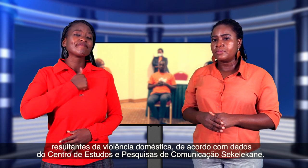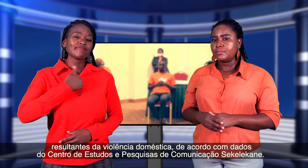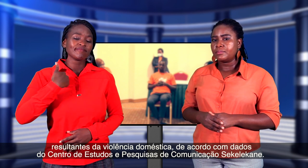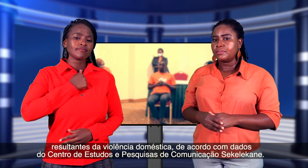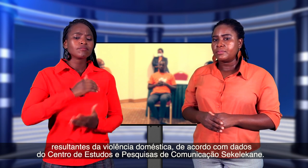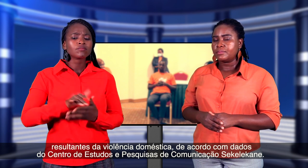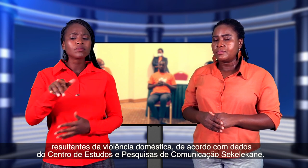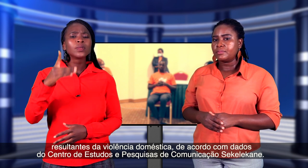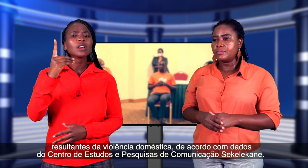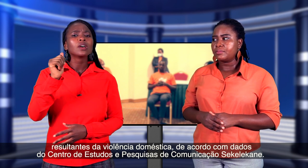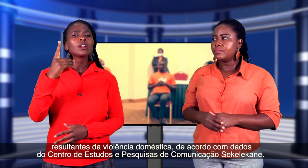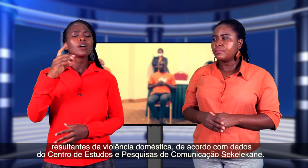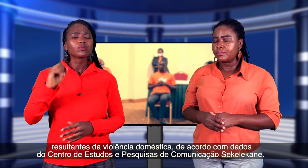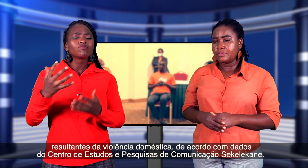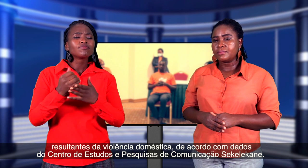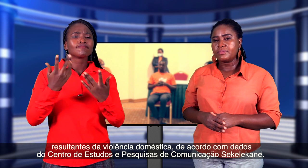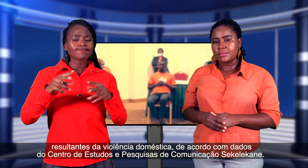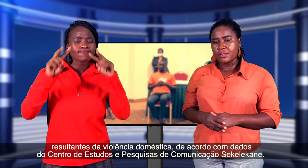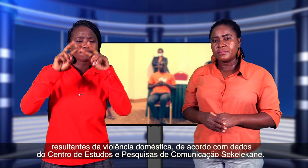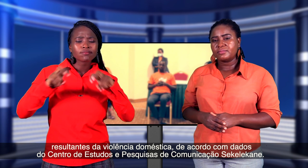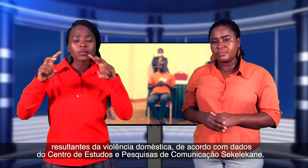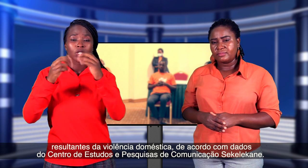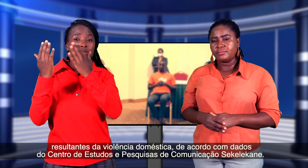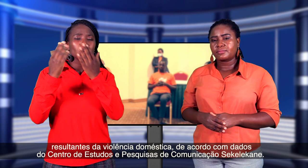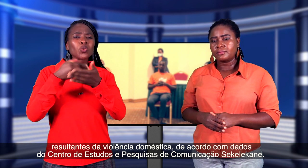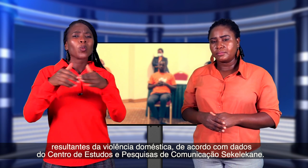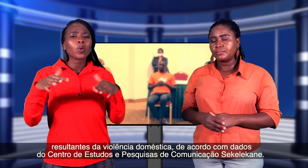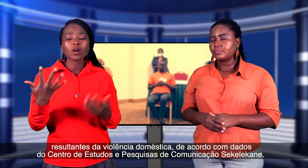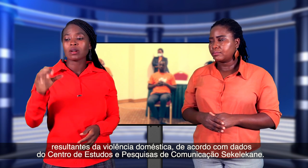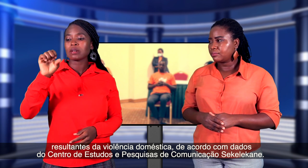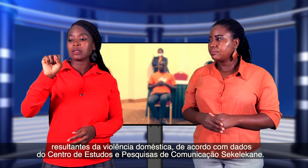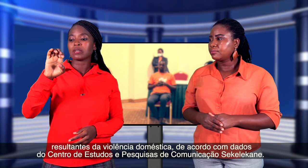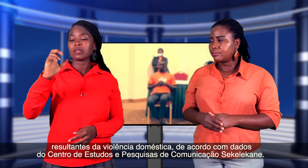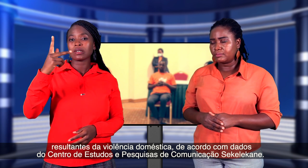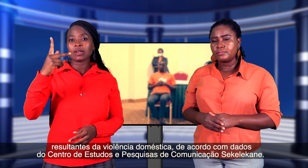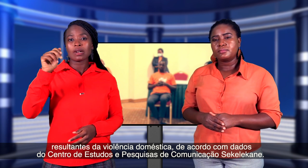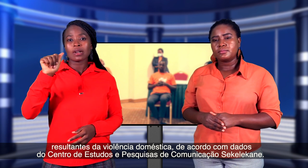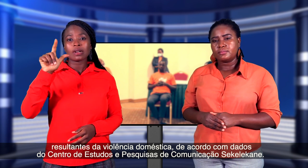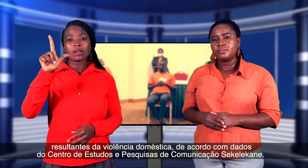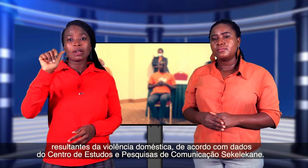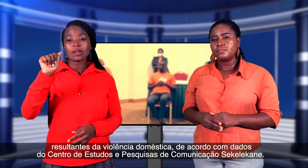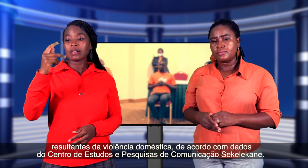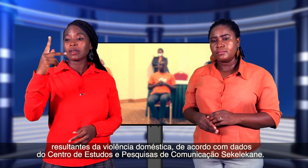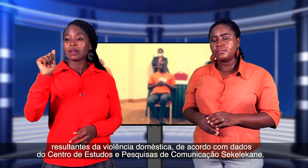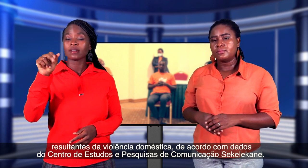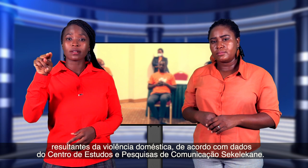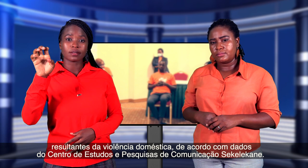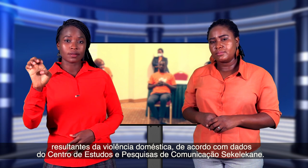de violência doméstica, de acordo com os dados do Centro de Estudos e Pesquisa de